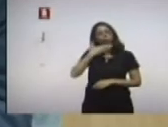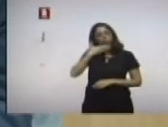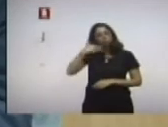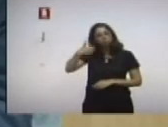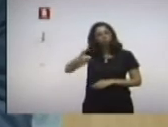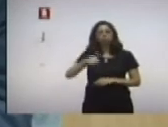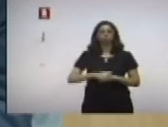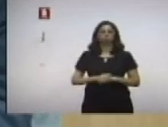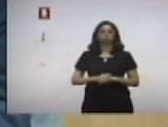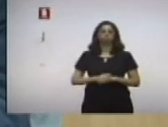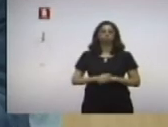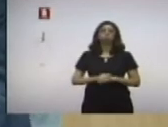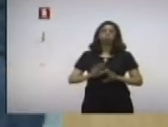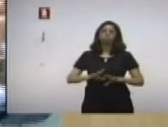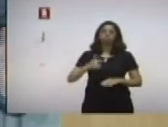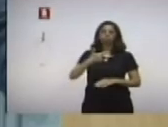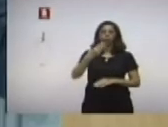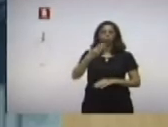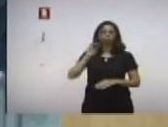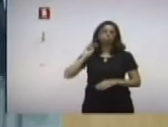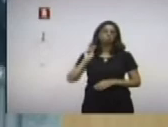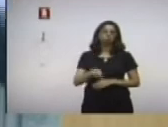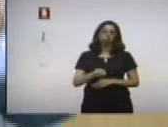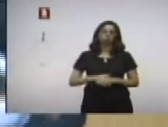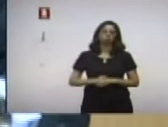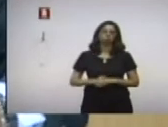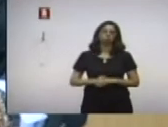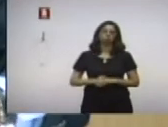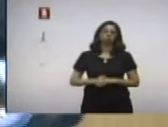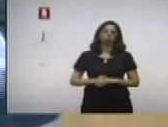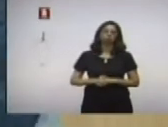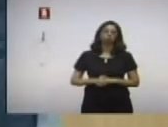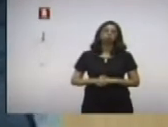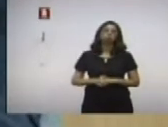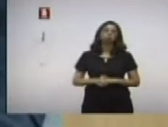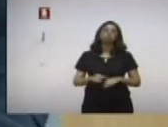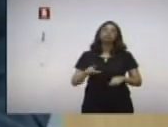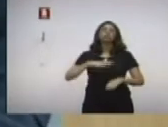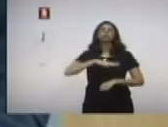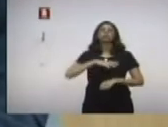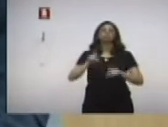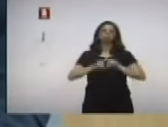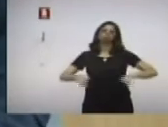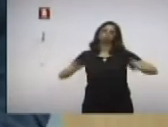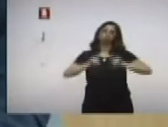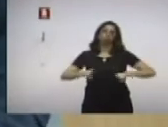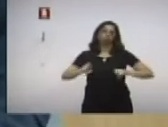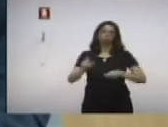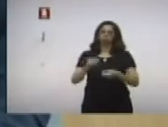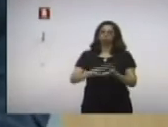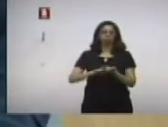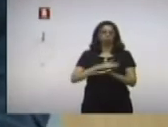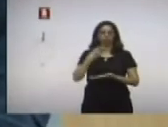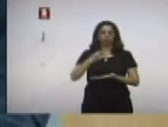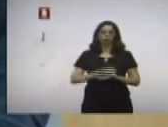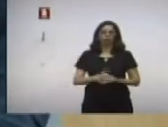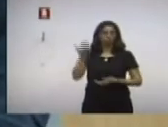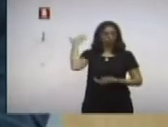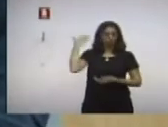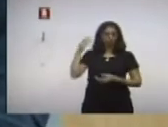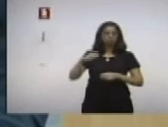não fez nada foi gastar 23 milhões que não sai nem do papel se dá digital isso que não fez nada isso ninguém fala né